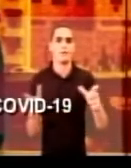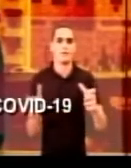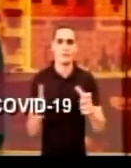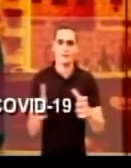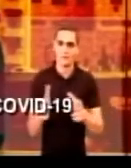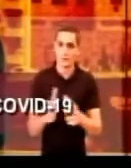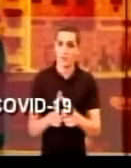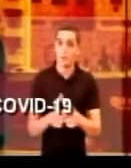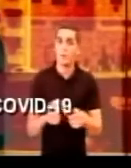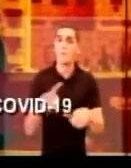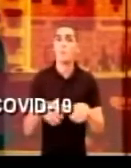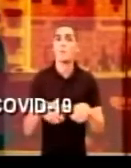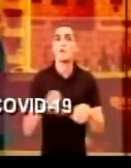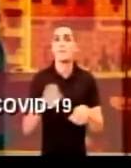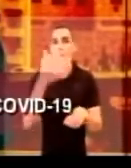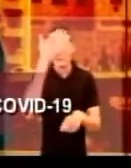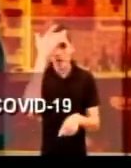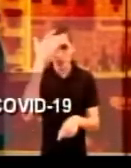que tiverem